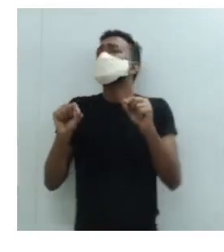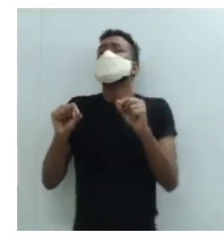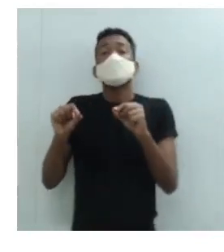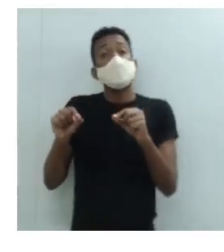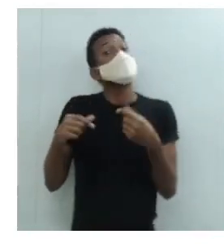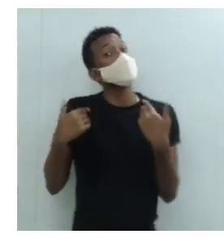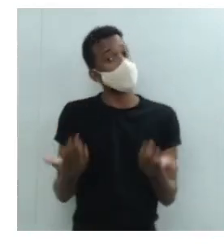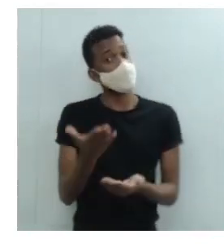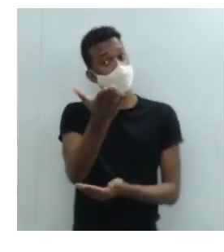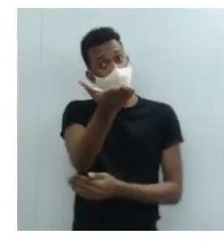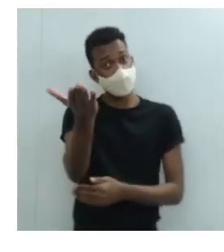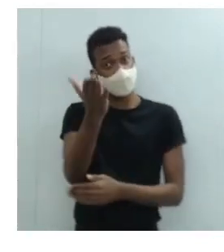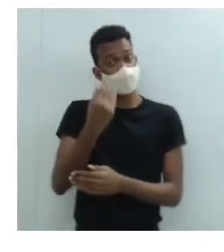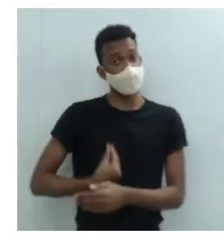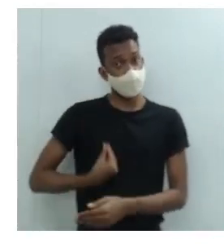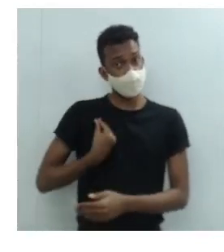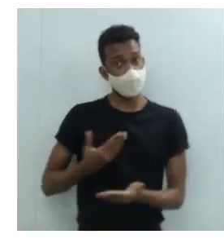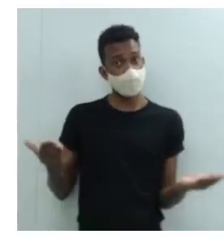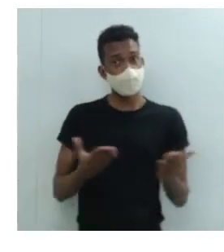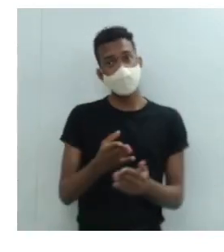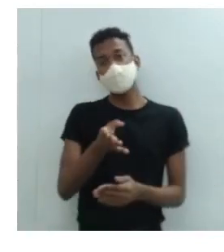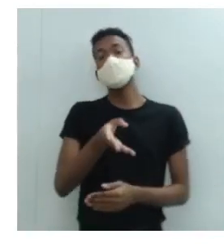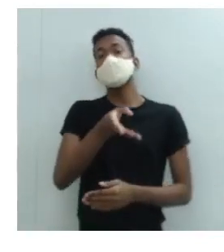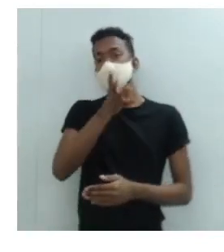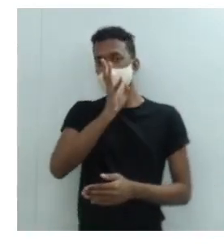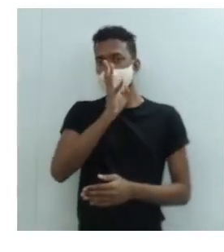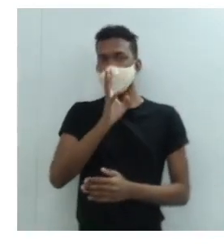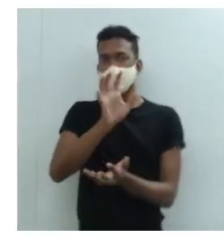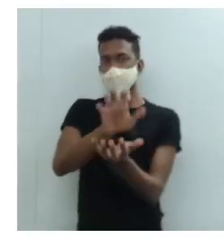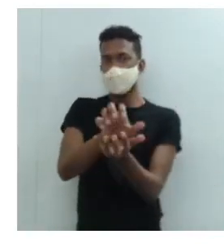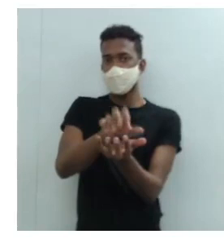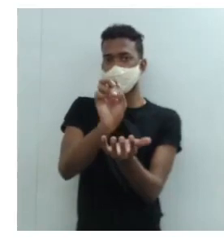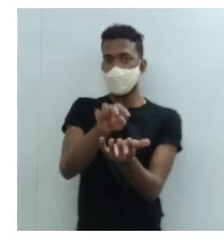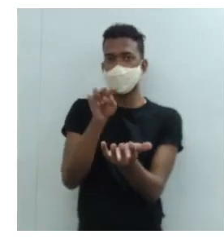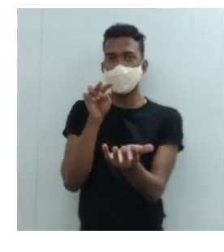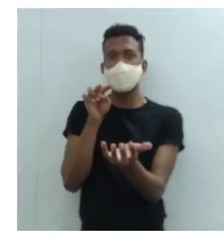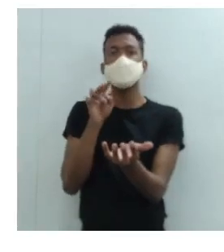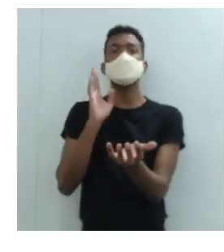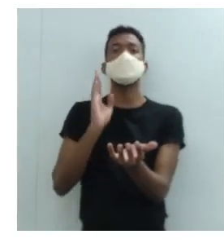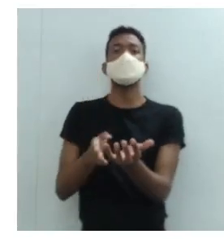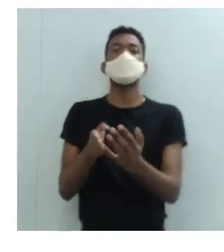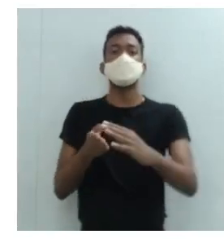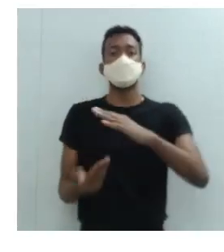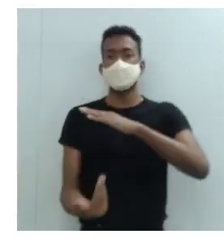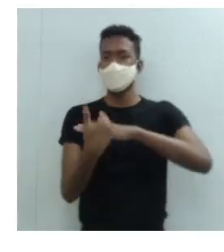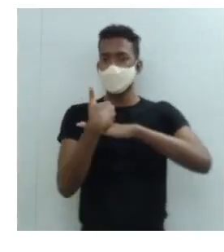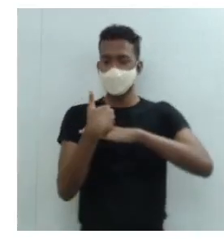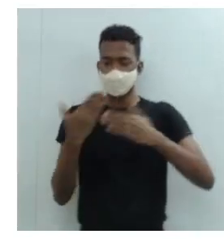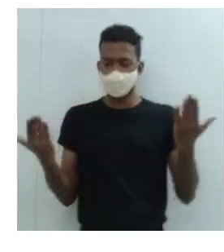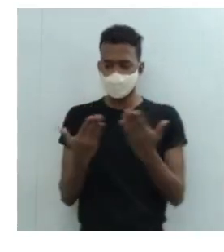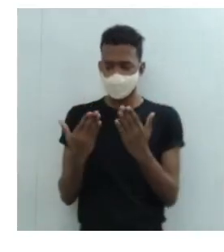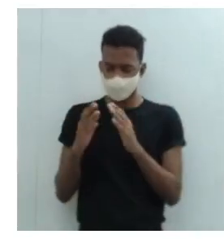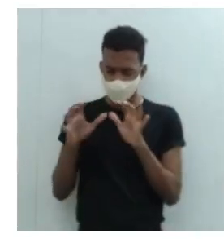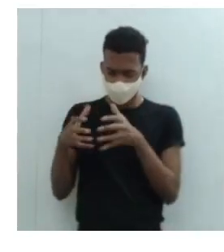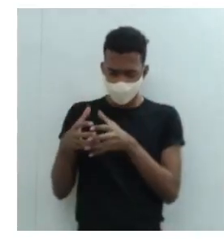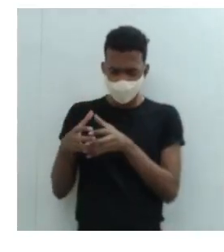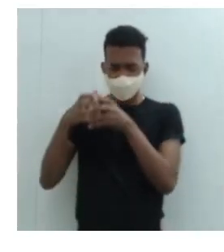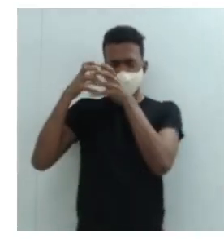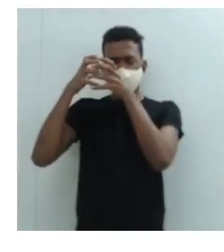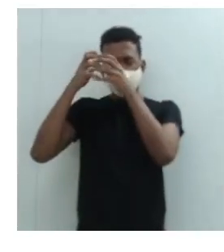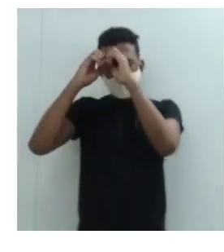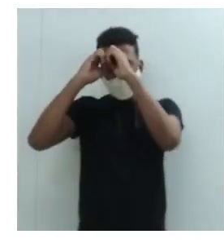que está nesse exato momento assistindo o EducaPE, que entrou na nossa nave da história, nesse